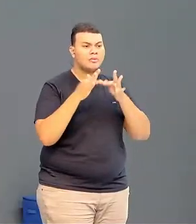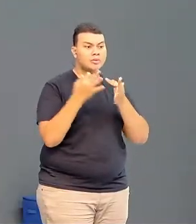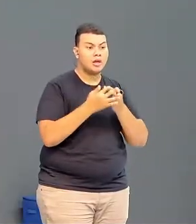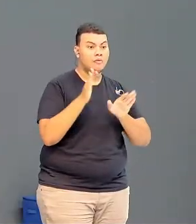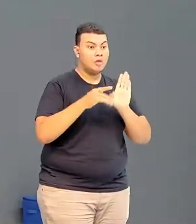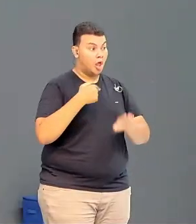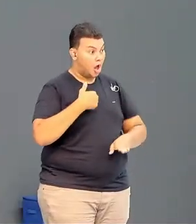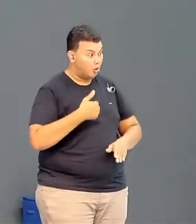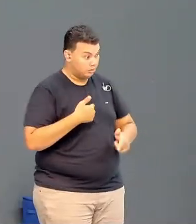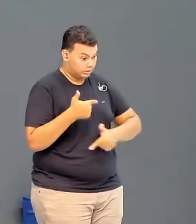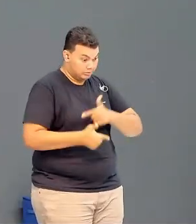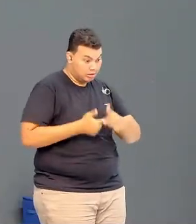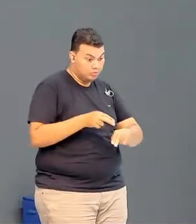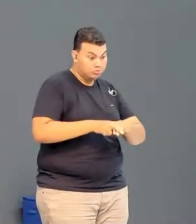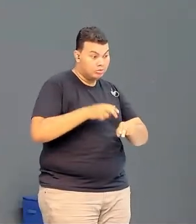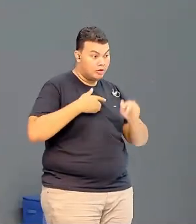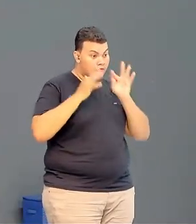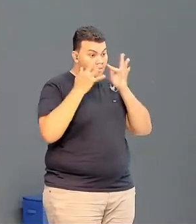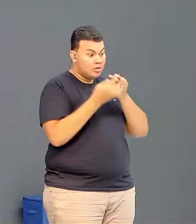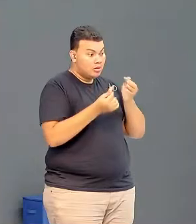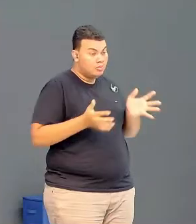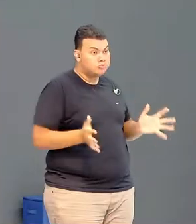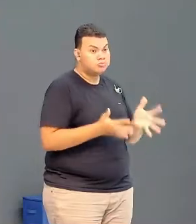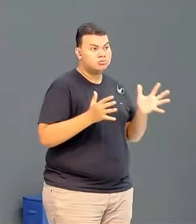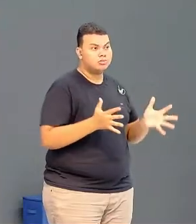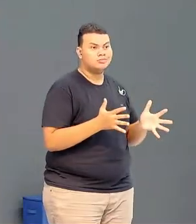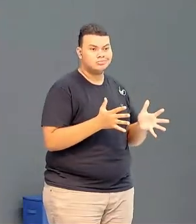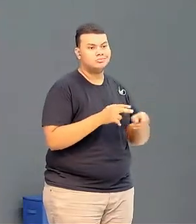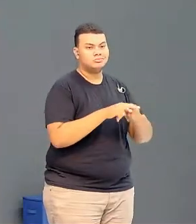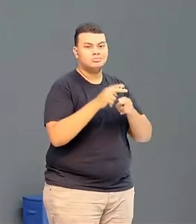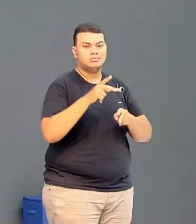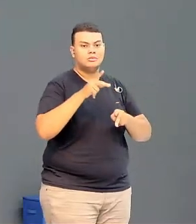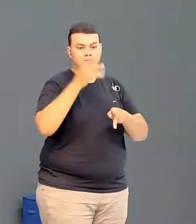gente, que a pessoa nem consegue ver.